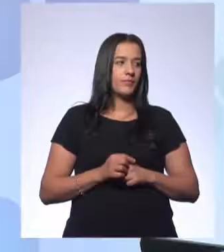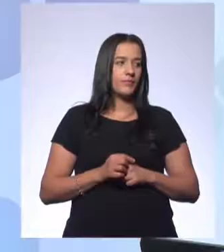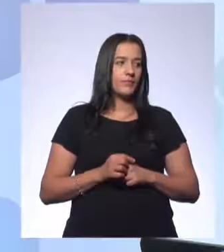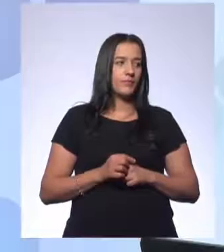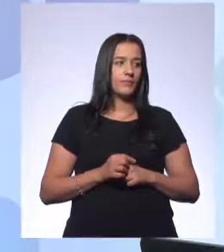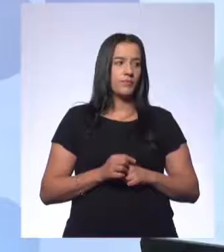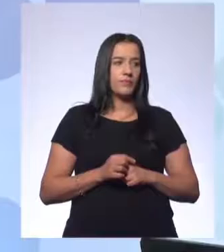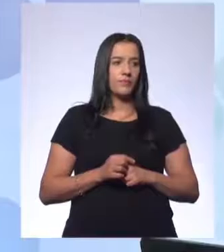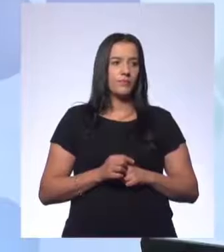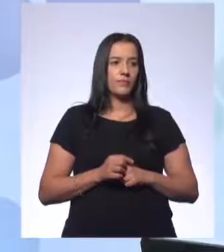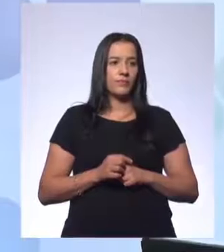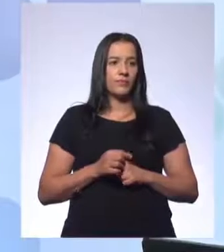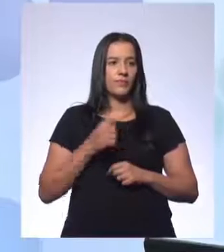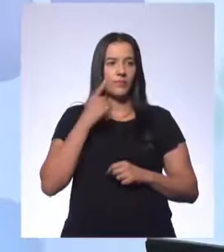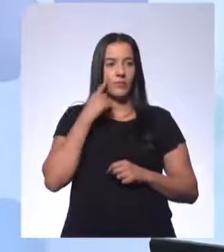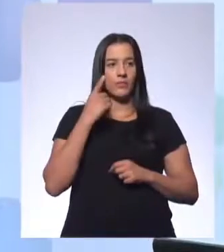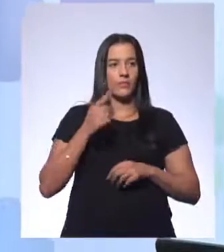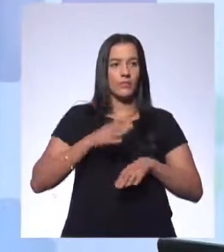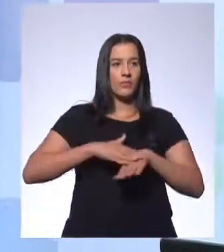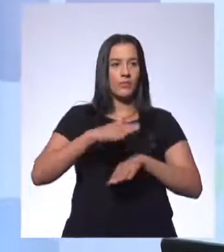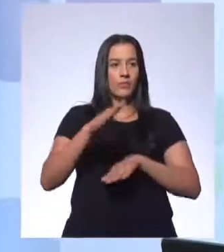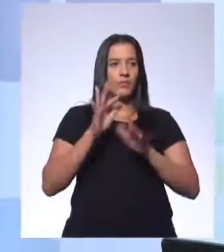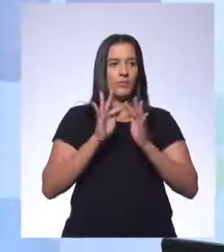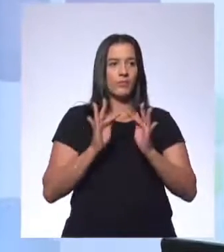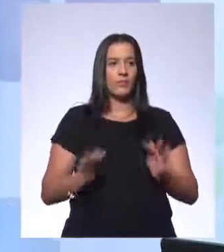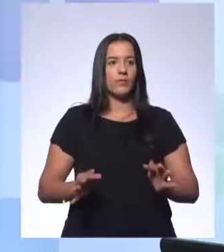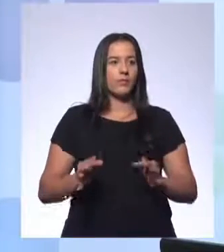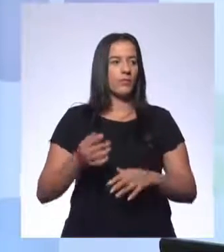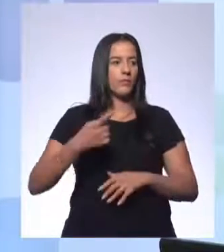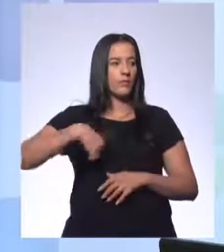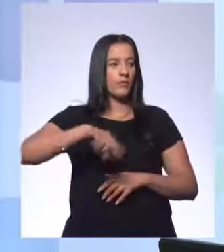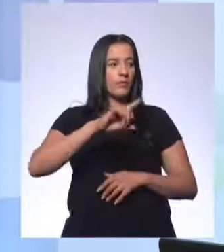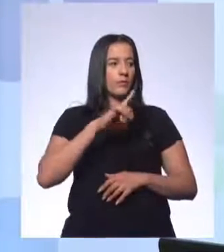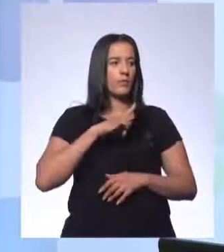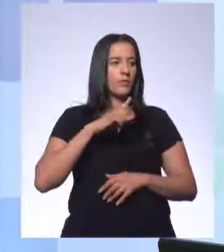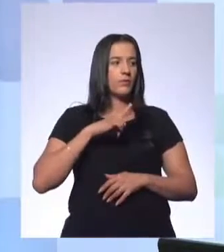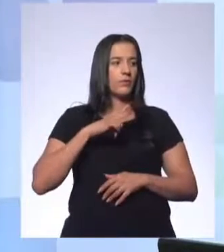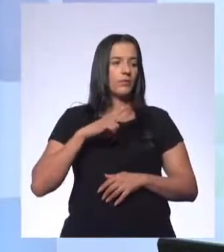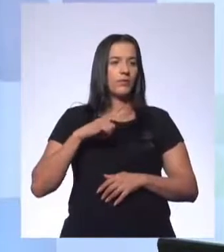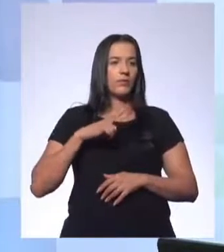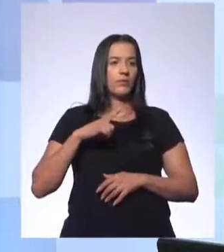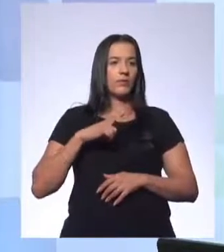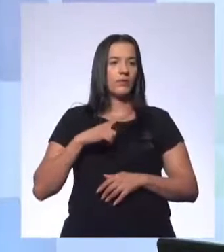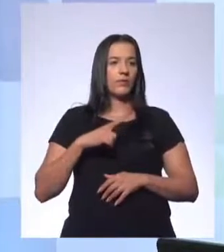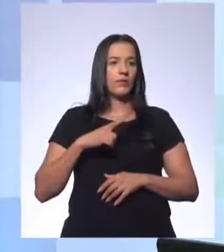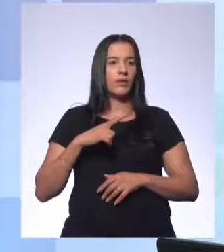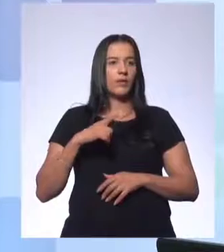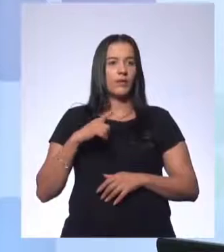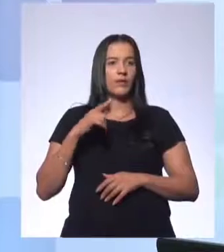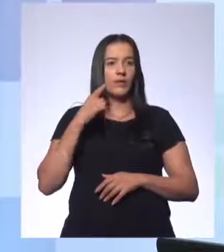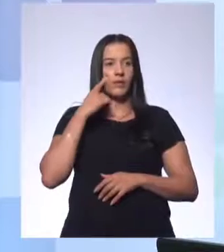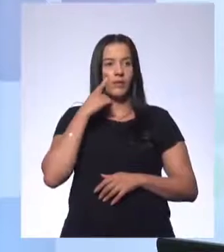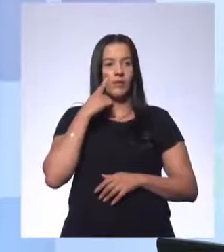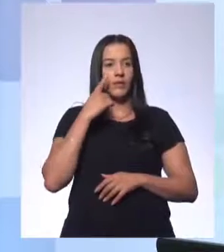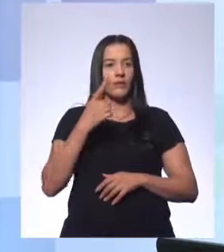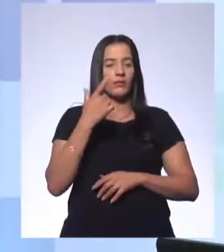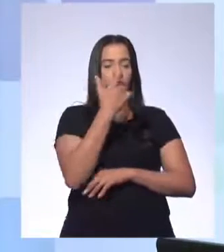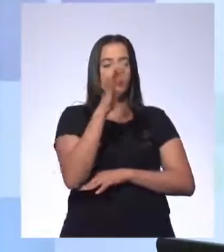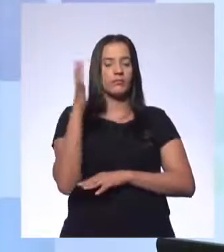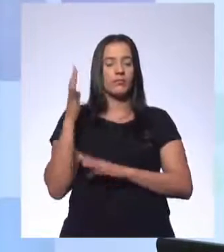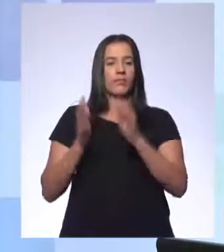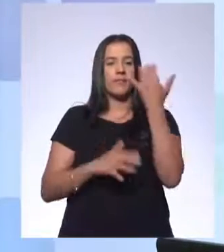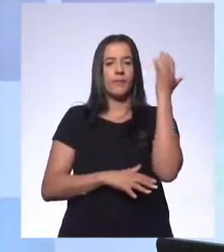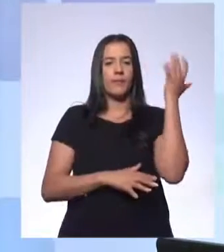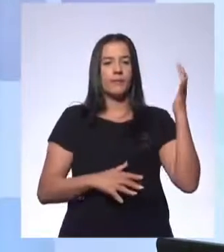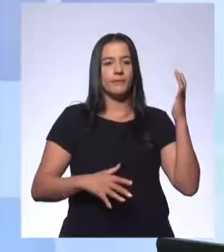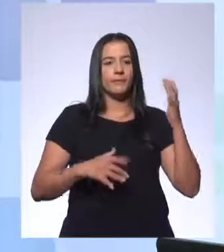no elemento mais simples que a gente tem da natureza, os fundamentais, conhecidos da gente aí no 9º ano e tudo mais, a gente